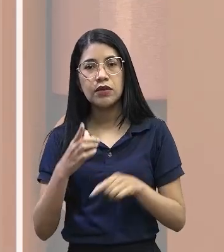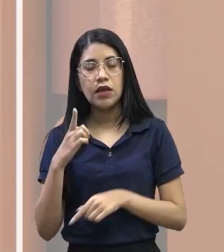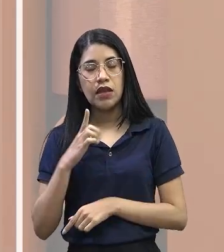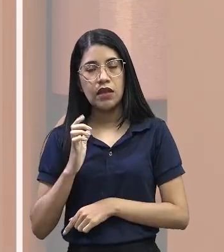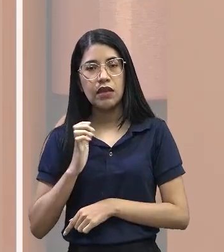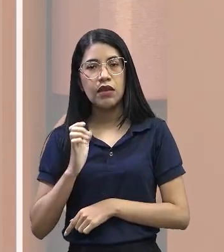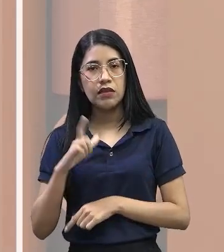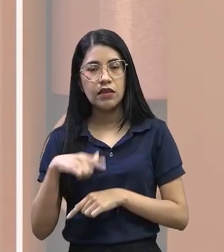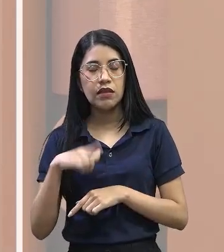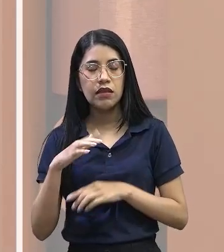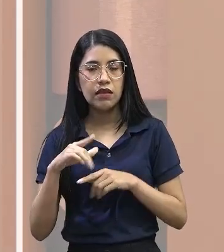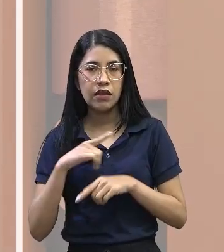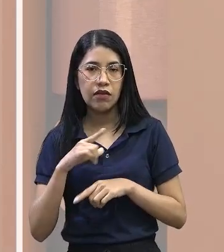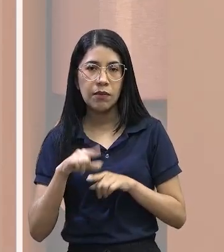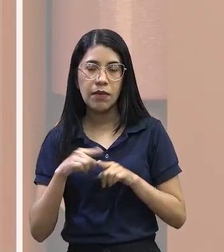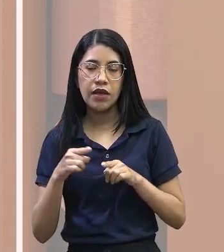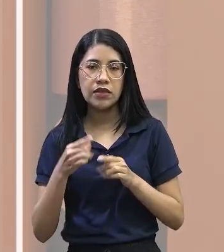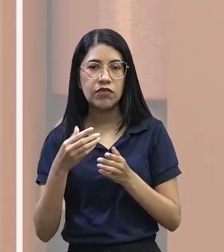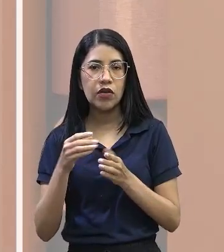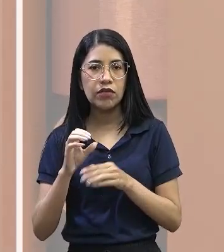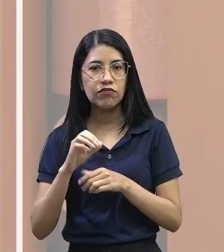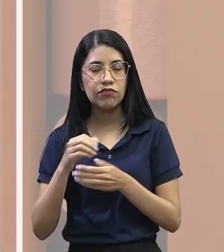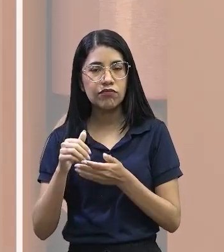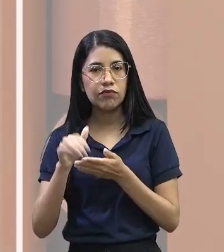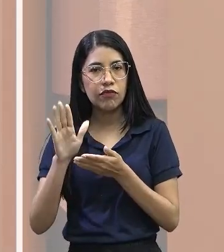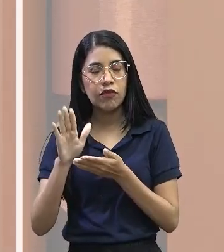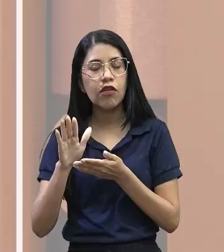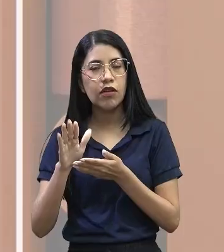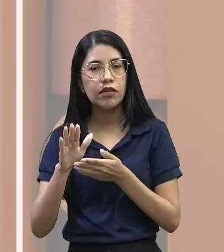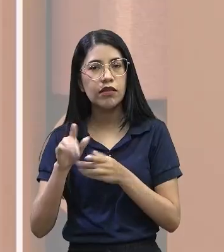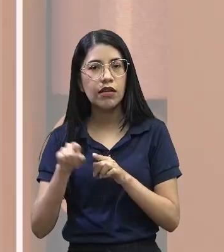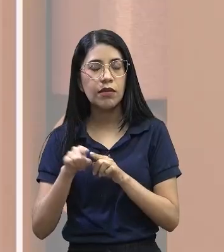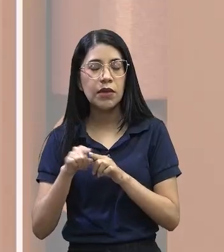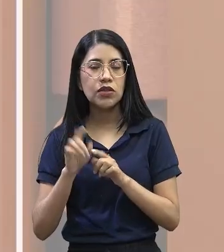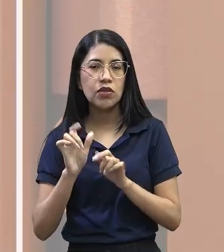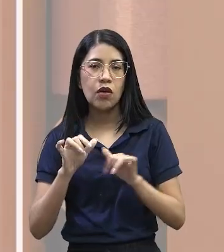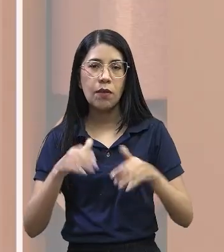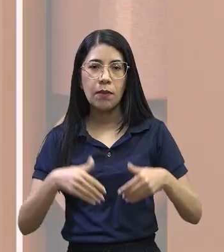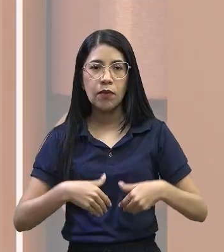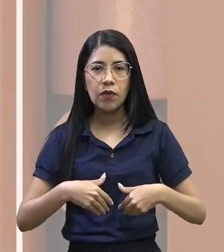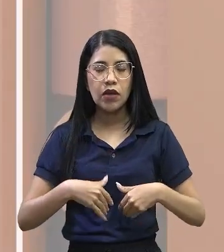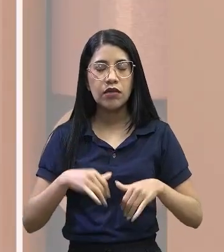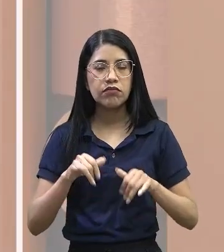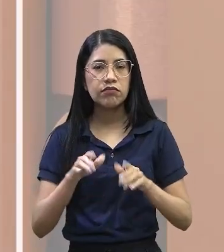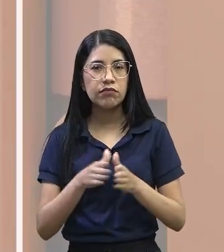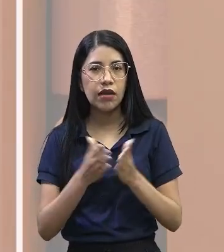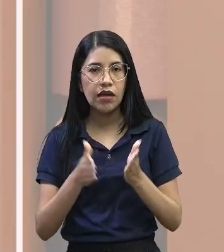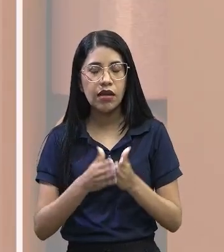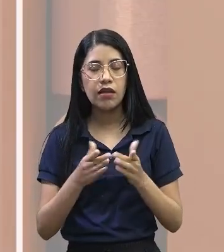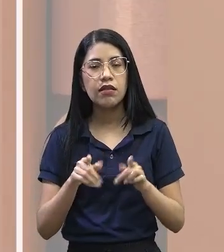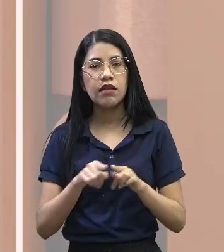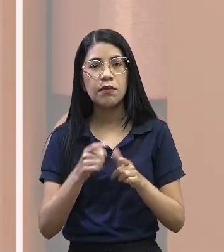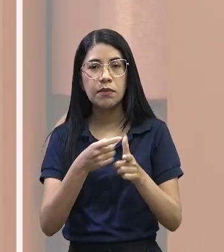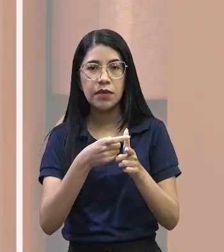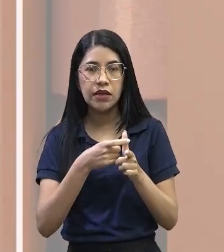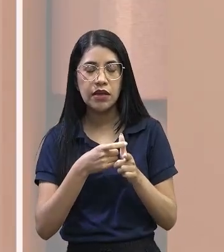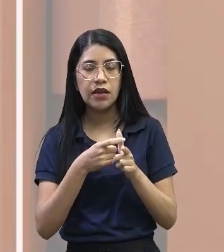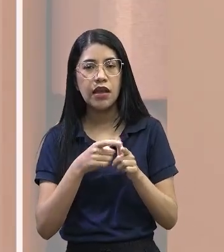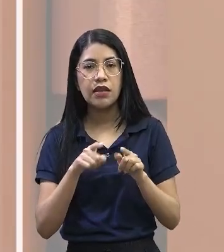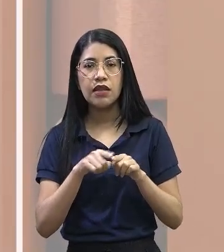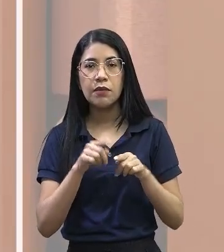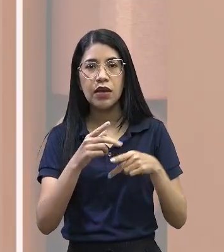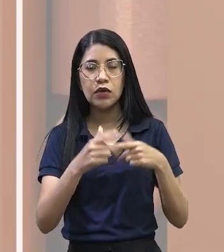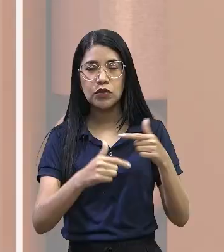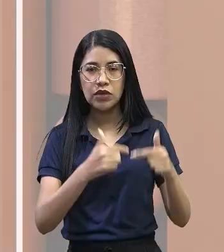e essa riqueza não ficou aqui, gerou apenas miséria e endividamento. Nem os próprios seringalistas ficaram